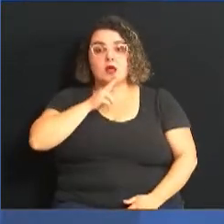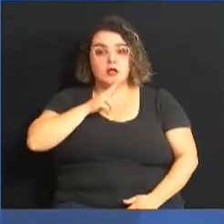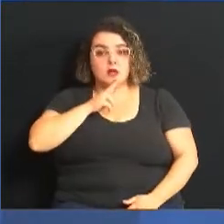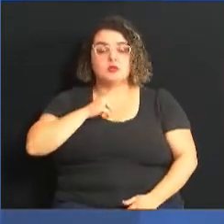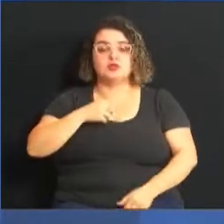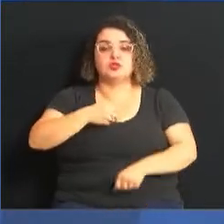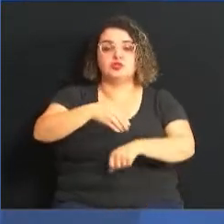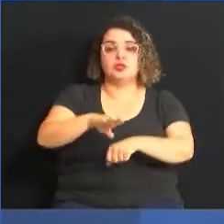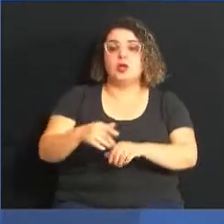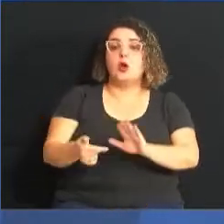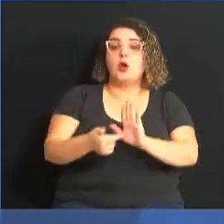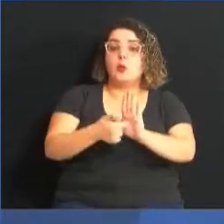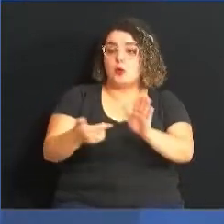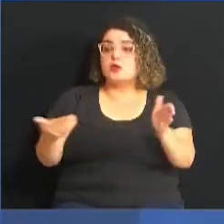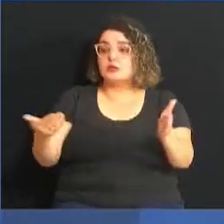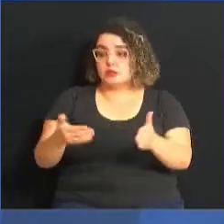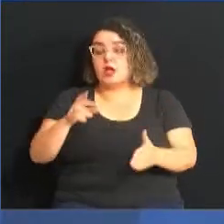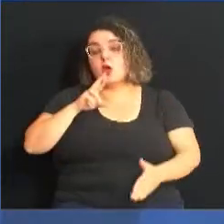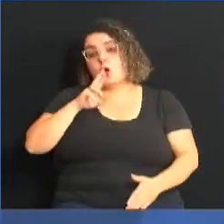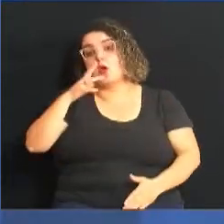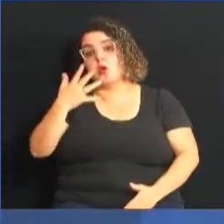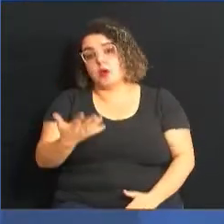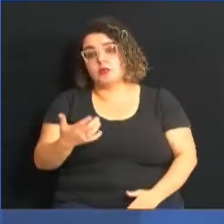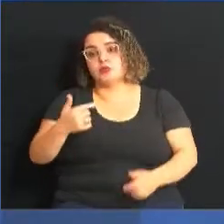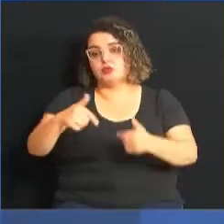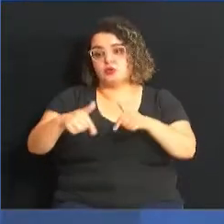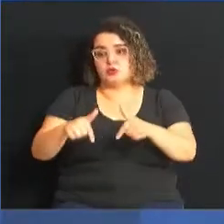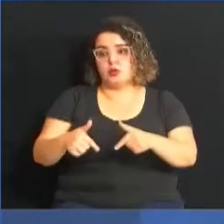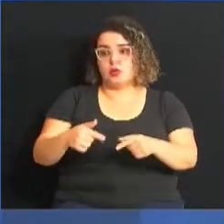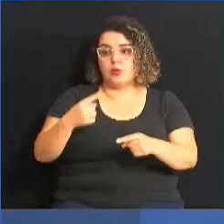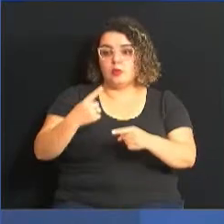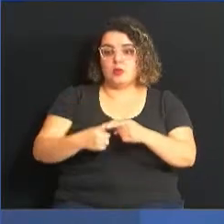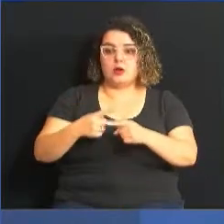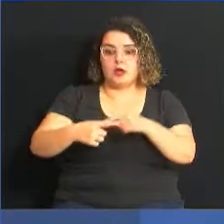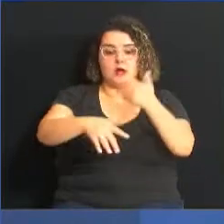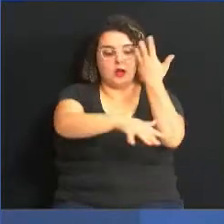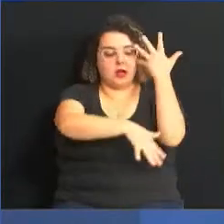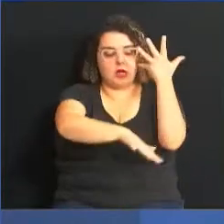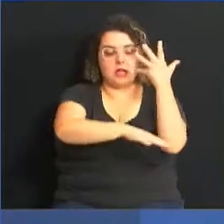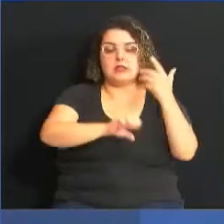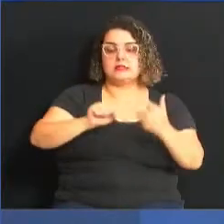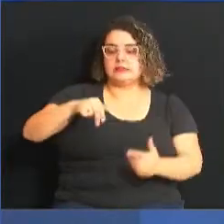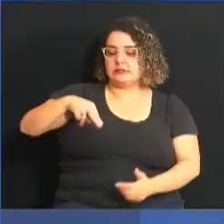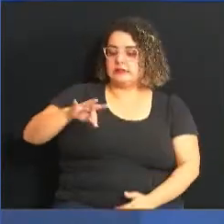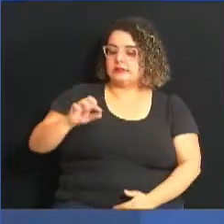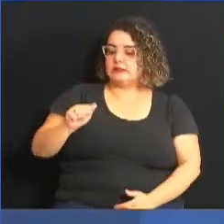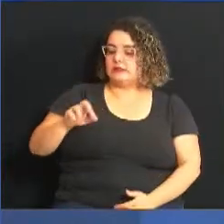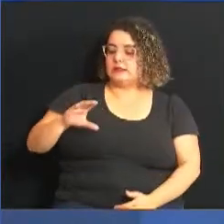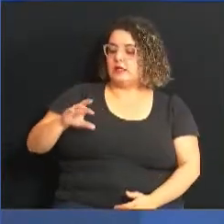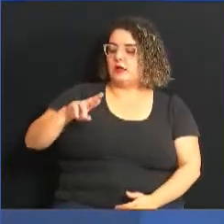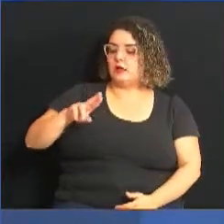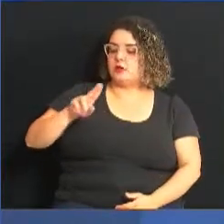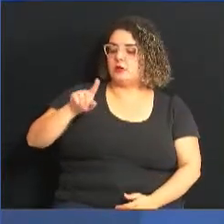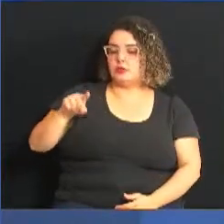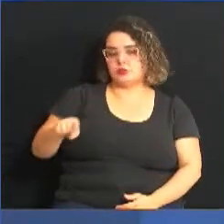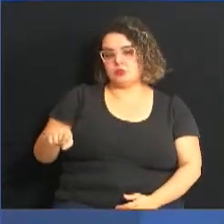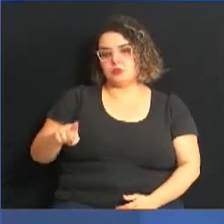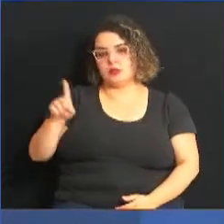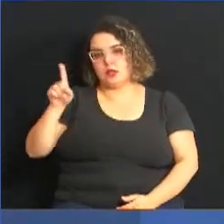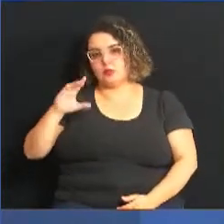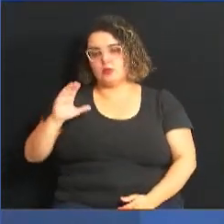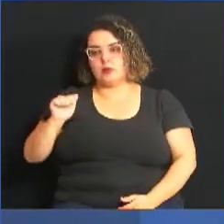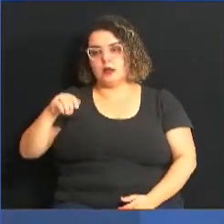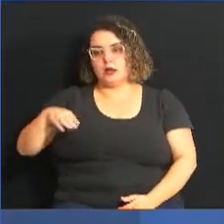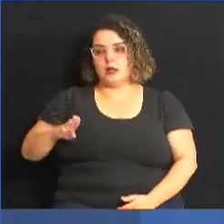e mostra agora o resultado desse trabalho, porque a Praça Santa Cruz, localizada lá no Cambuí, tem recebido uma série